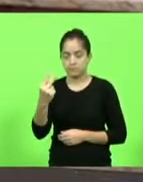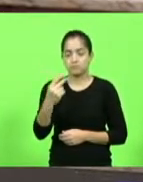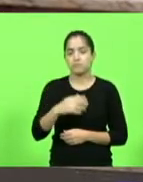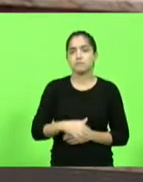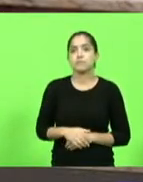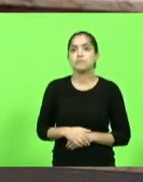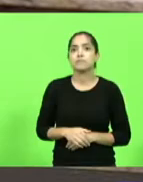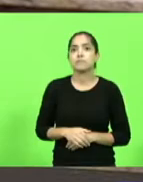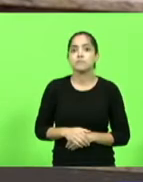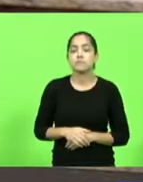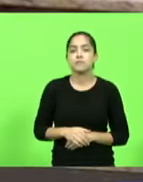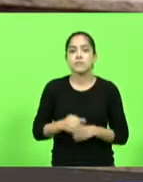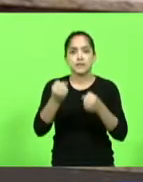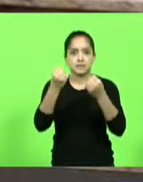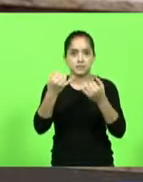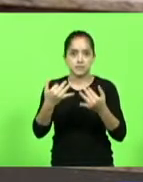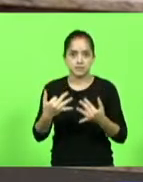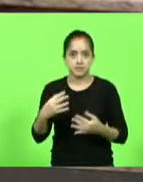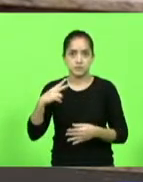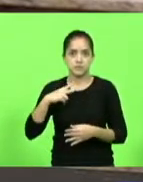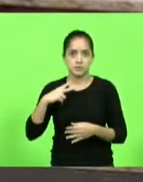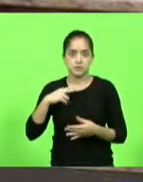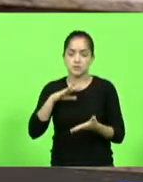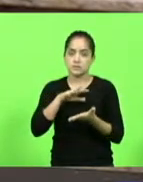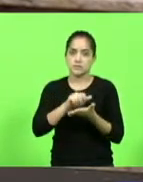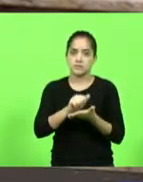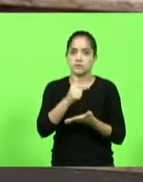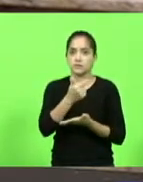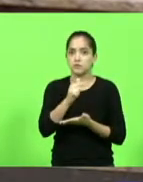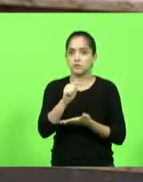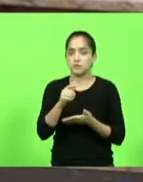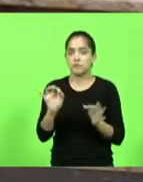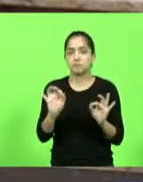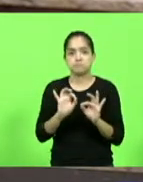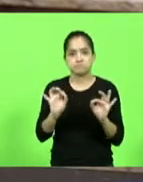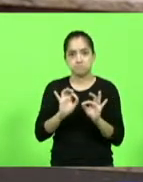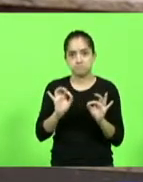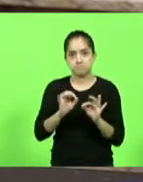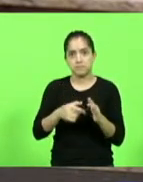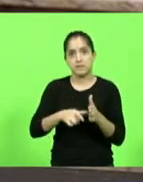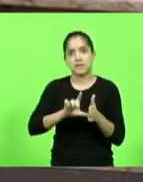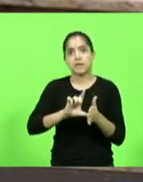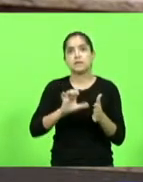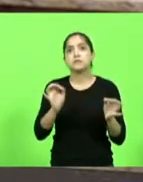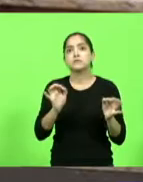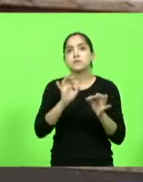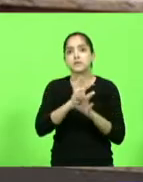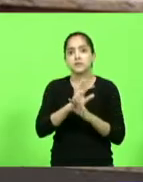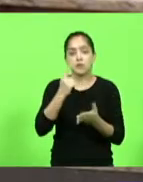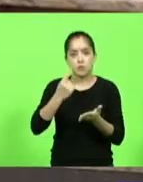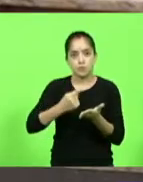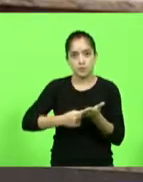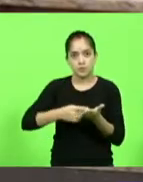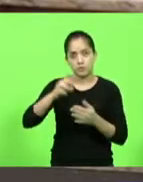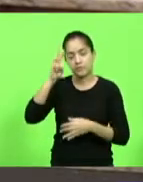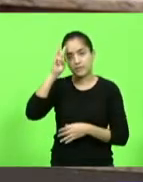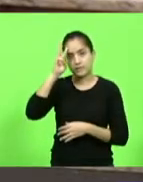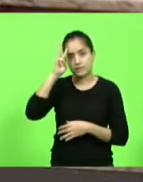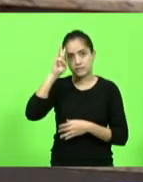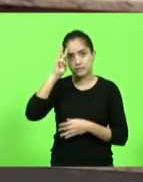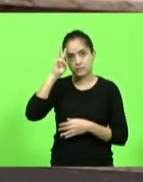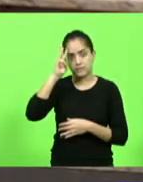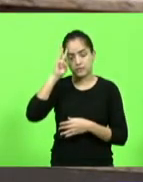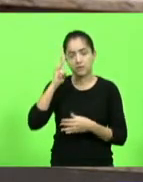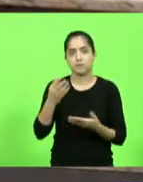1162/2021. Explicações pessoais. Não houve oradores inscritos. Nada mais havendo, senhor presidente, antes de encerrar a sessão, convocou outra ordinária para terça-feira no horário regimental